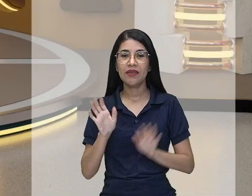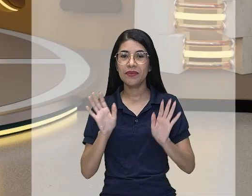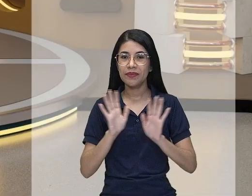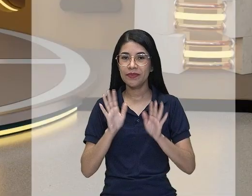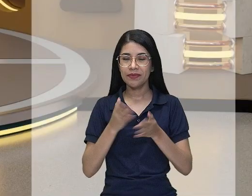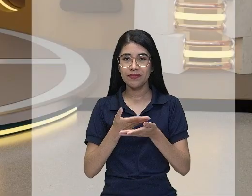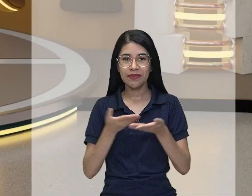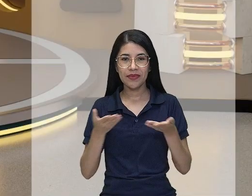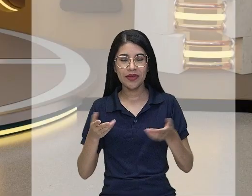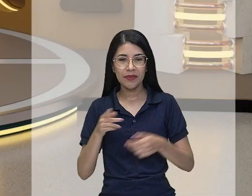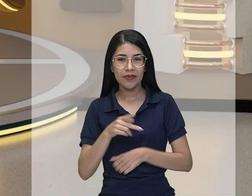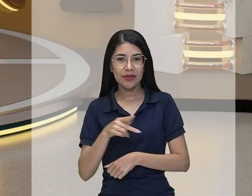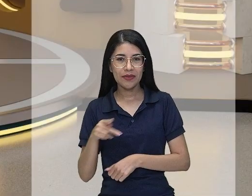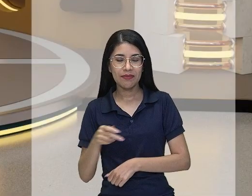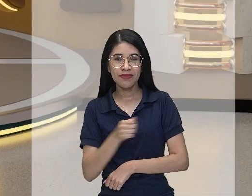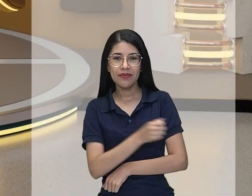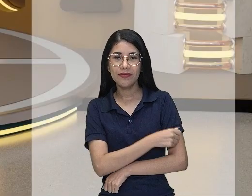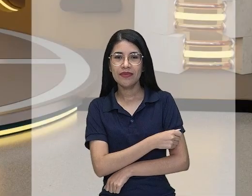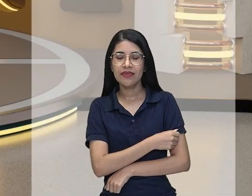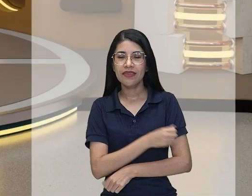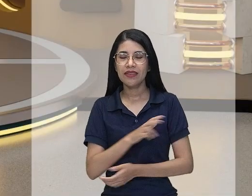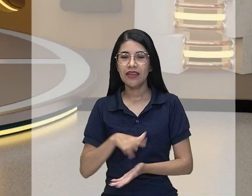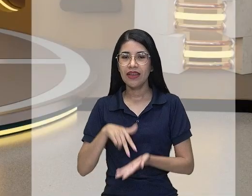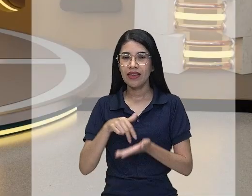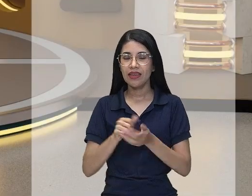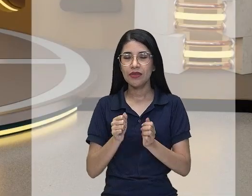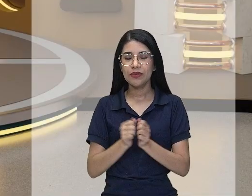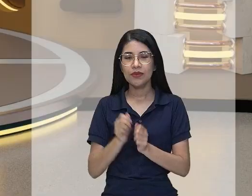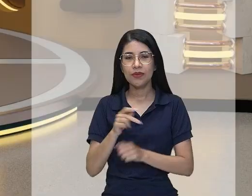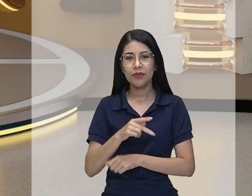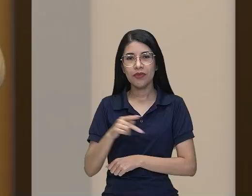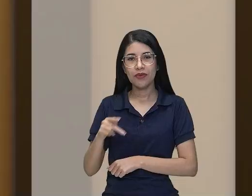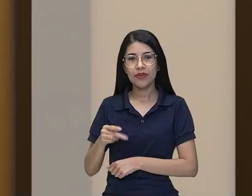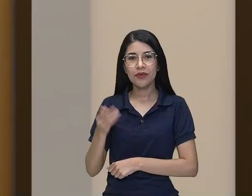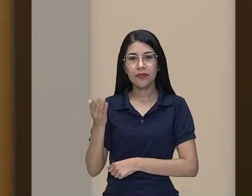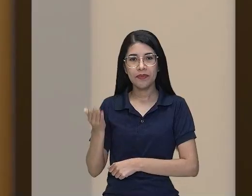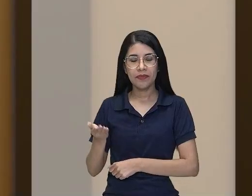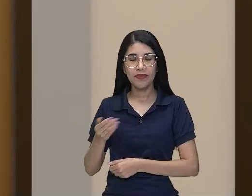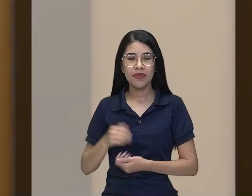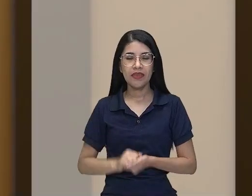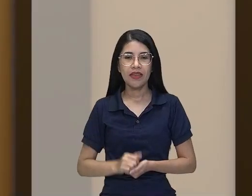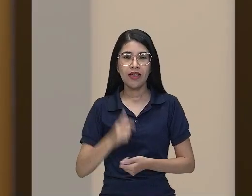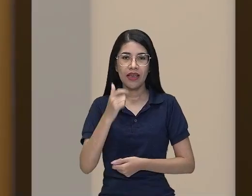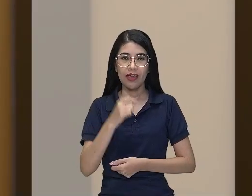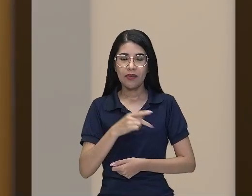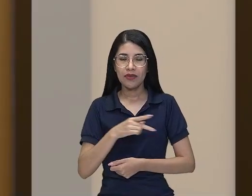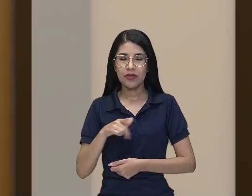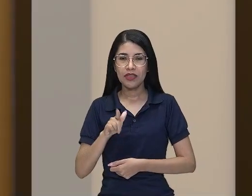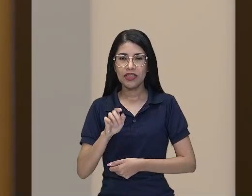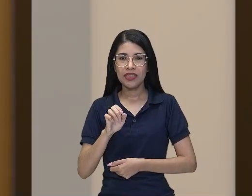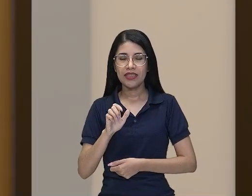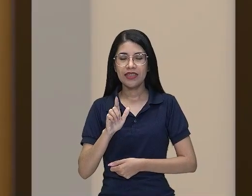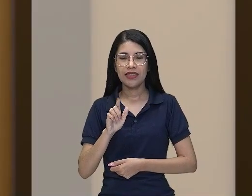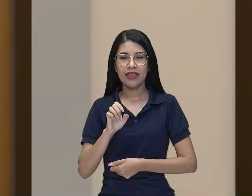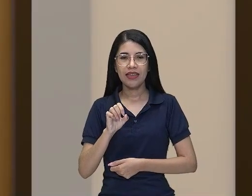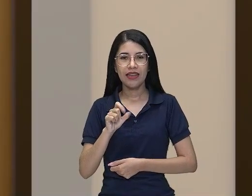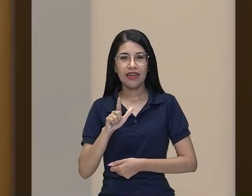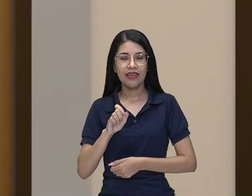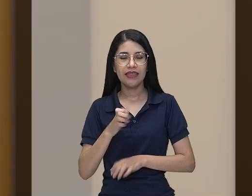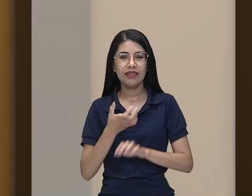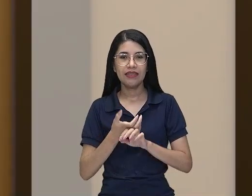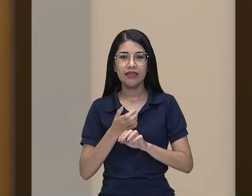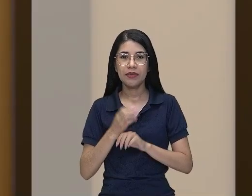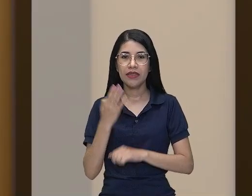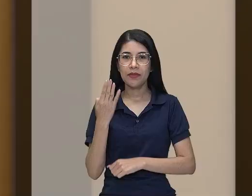todos, professores e alunos. Estou aqui com o professor Paulo. Sou a professora Gisele Palmeira, professora de